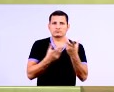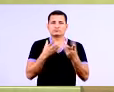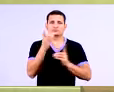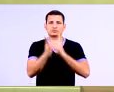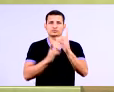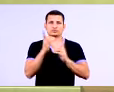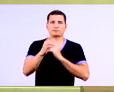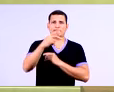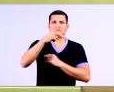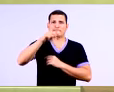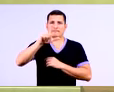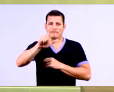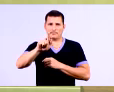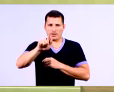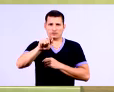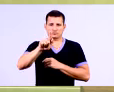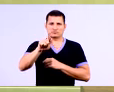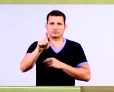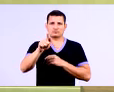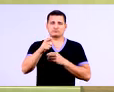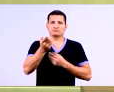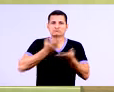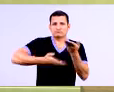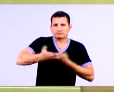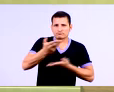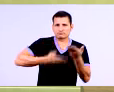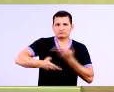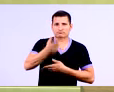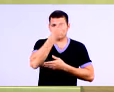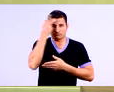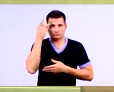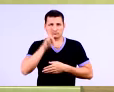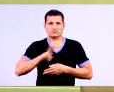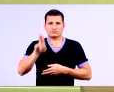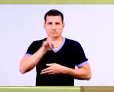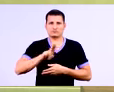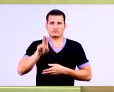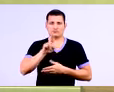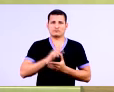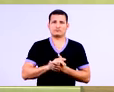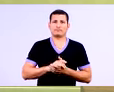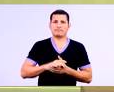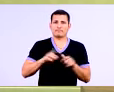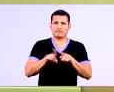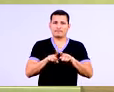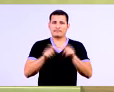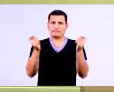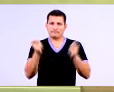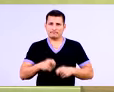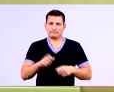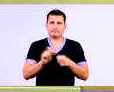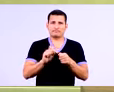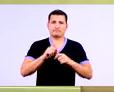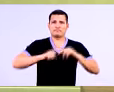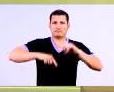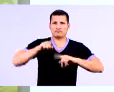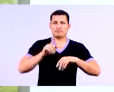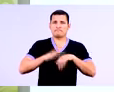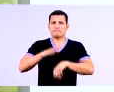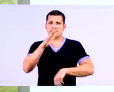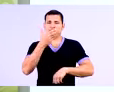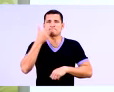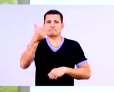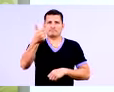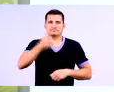com que a nossa página interaja com o nosso usuário e que a gente possa aí fazer um produto mais aprimorado, professor.